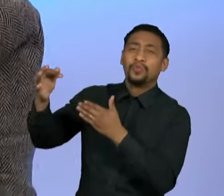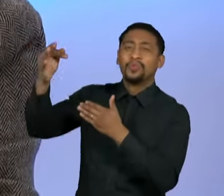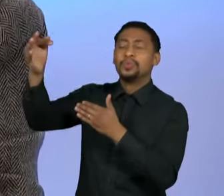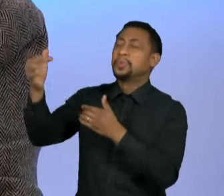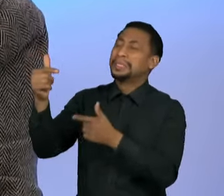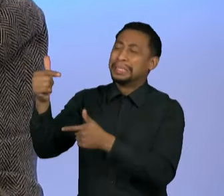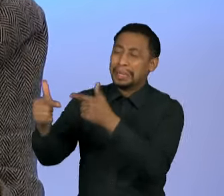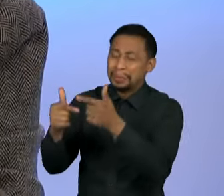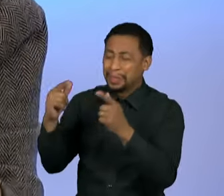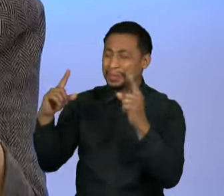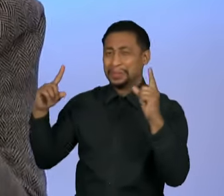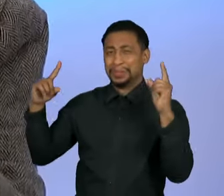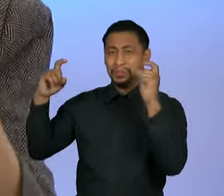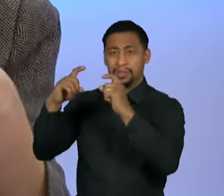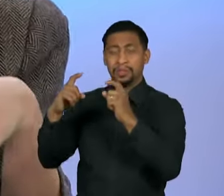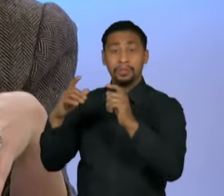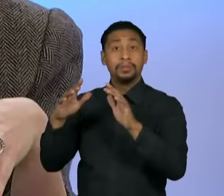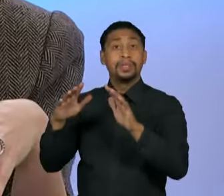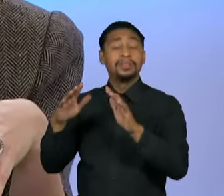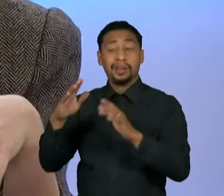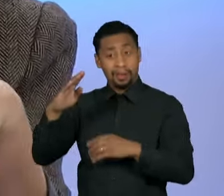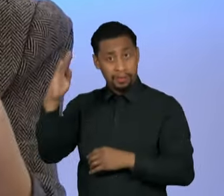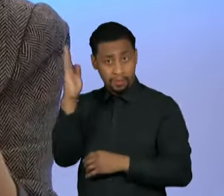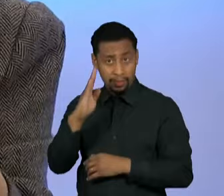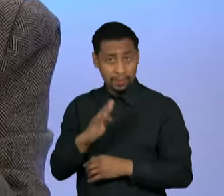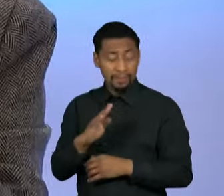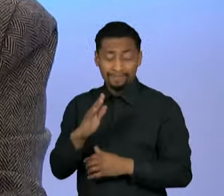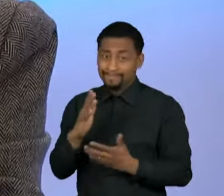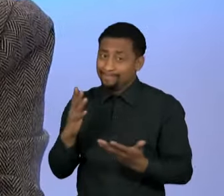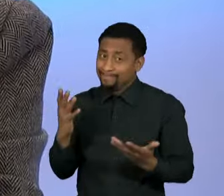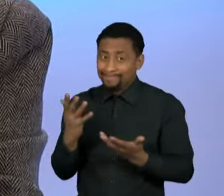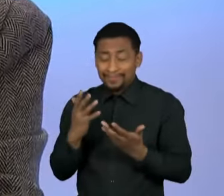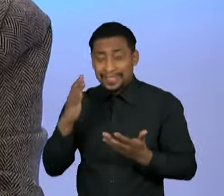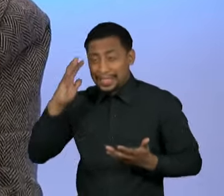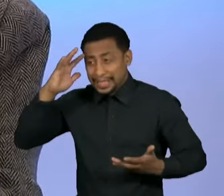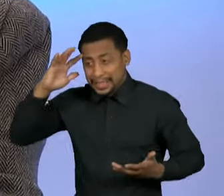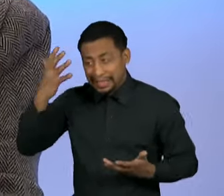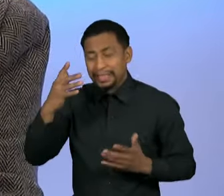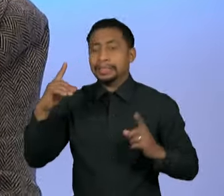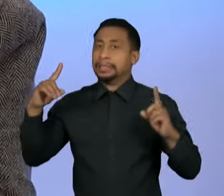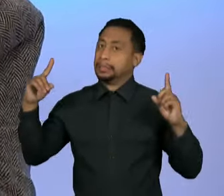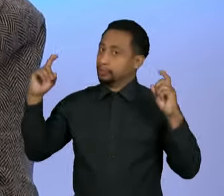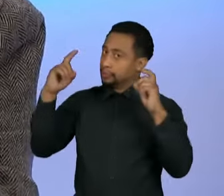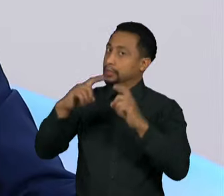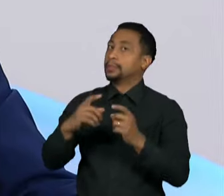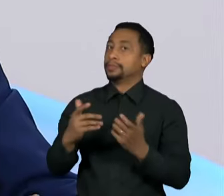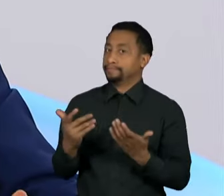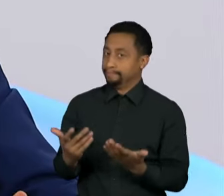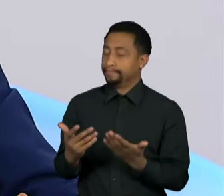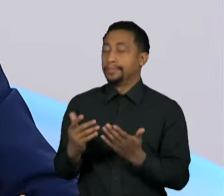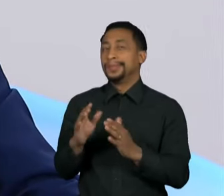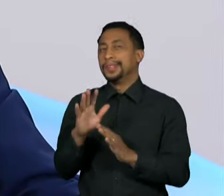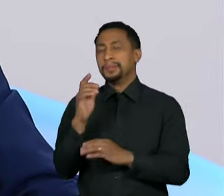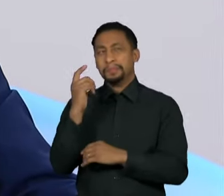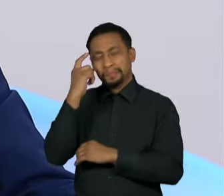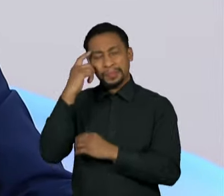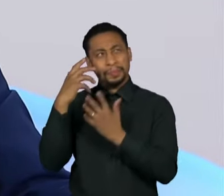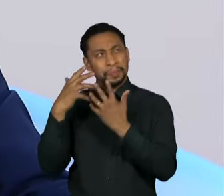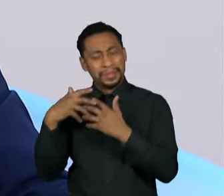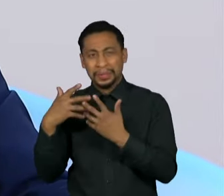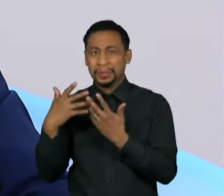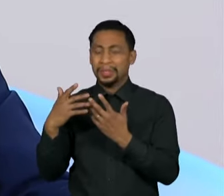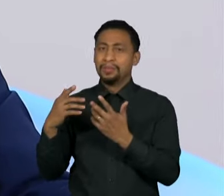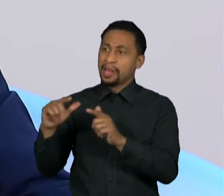a gente tem muita dificuldade de resolver no âmbito nacional. Ou seja, parece que a solução, o caminho, é